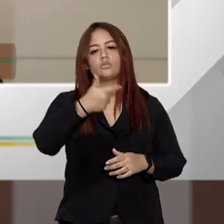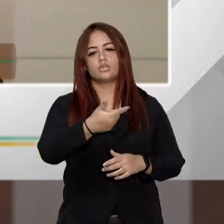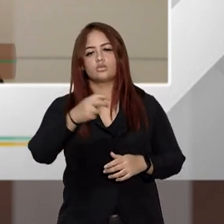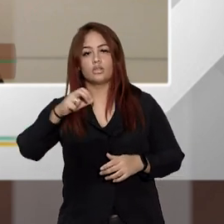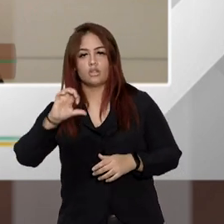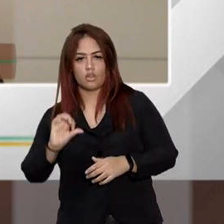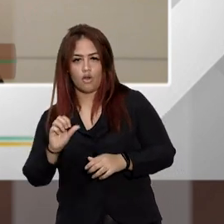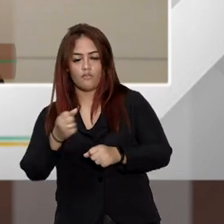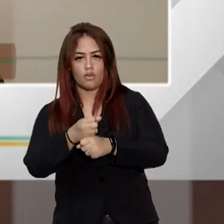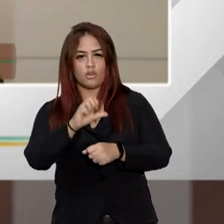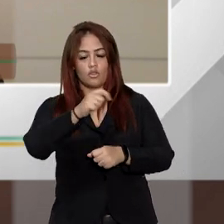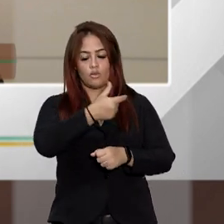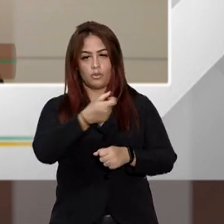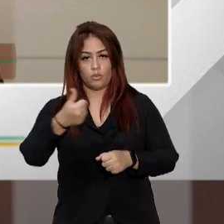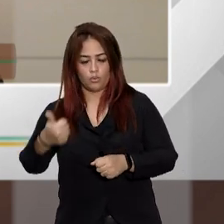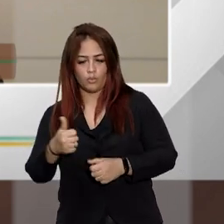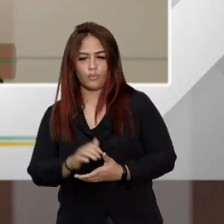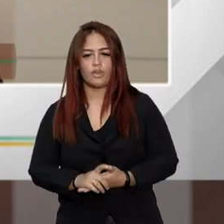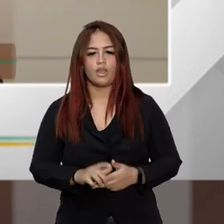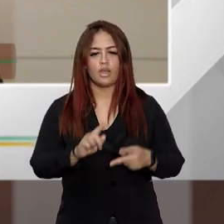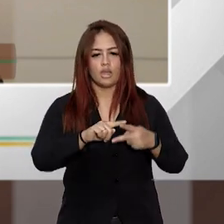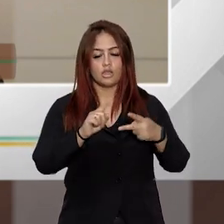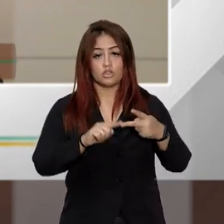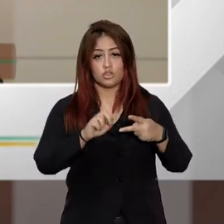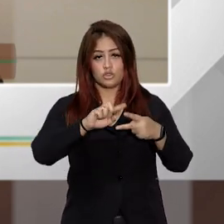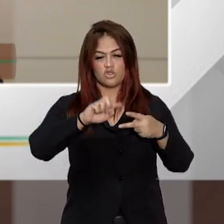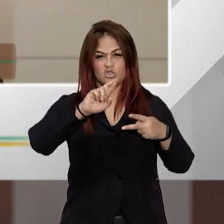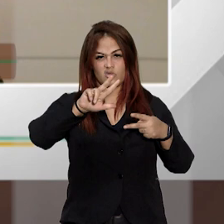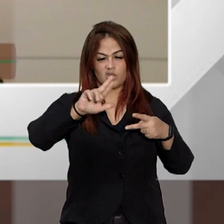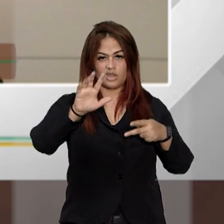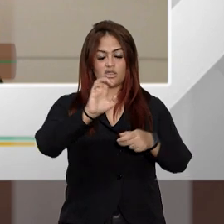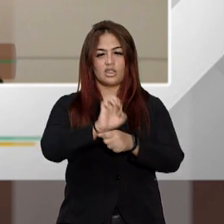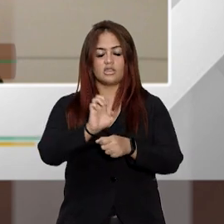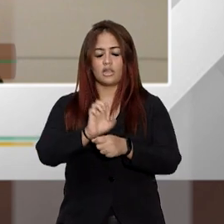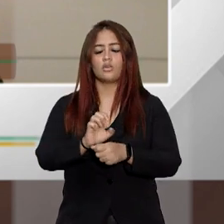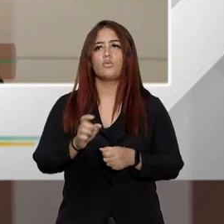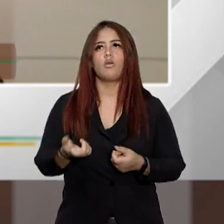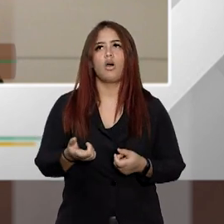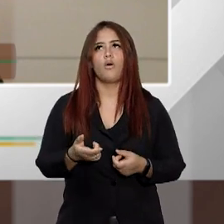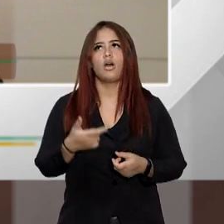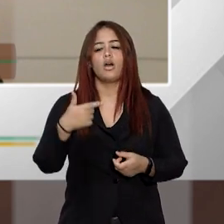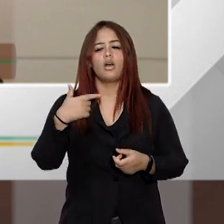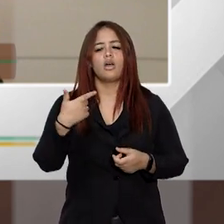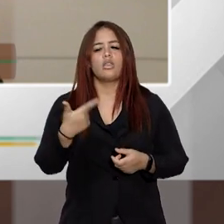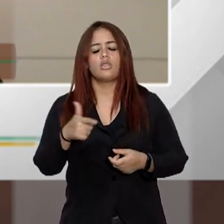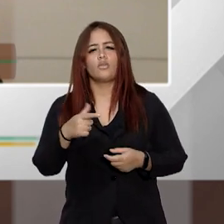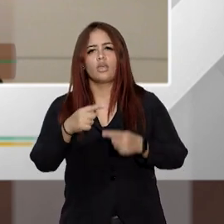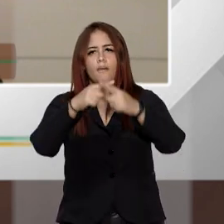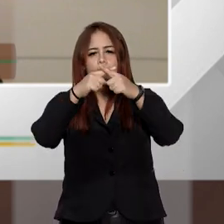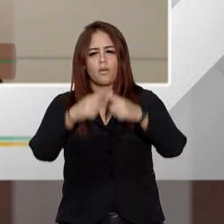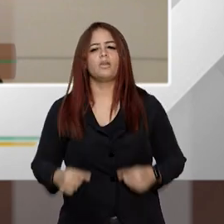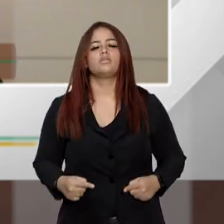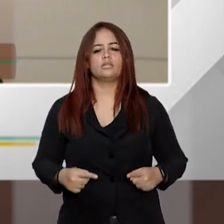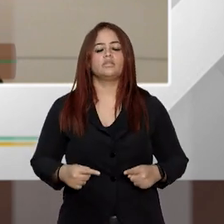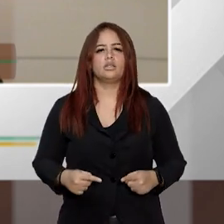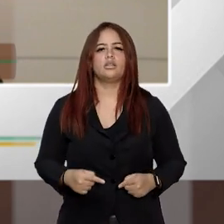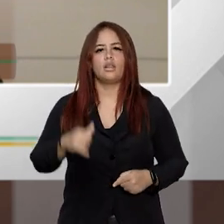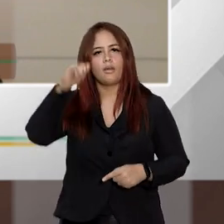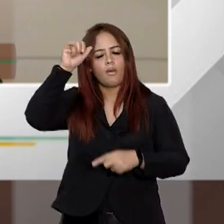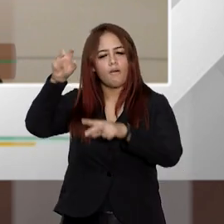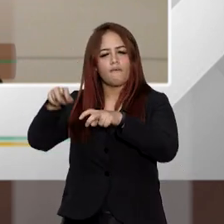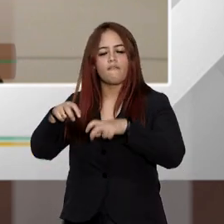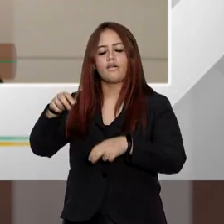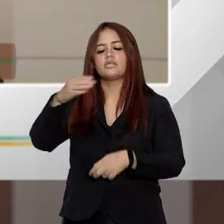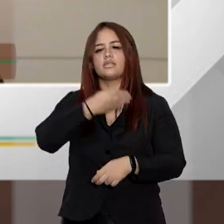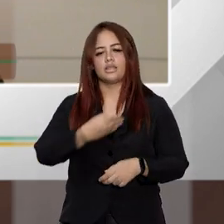2001. Entre as diferenças, nós temos que na lei do juizado estadual existe vedação para causas de interesse fazendário. Isso não faria